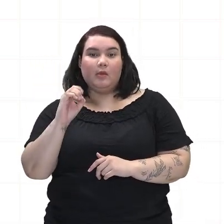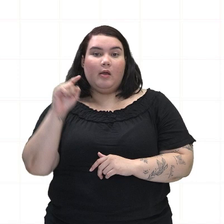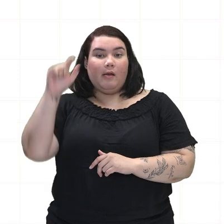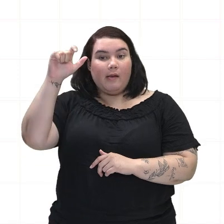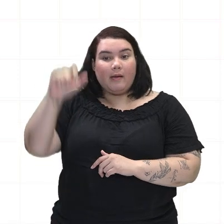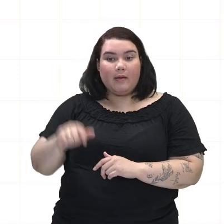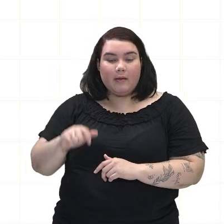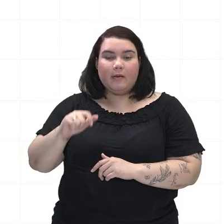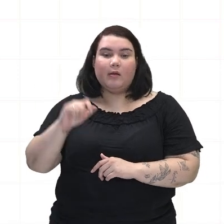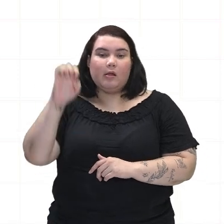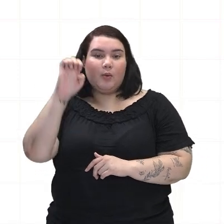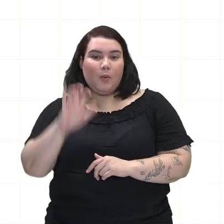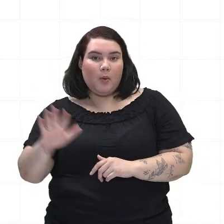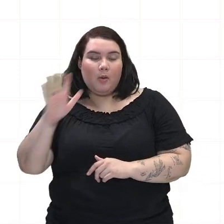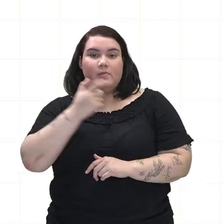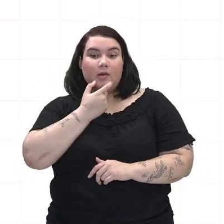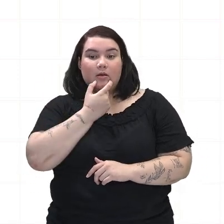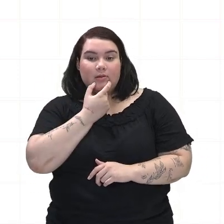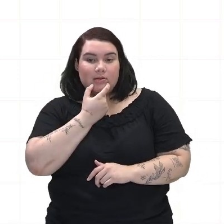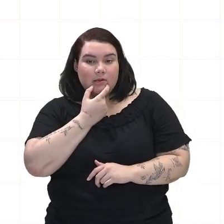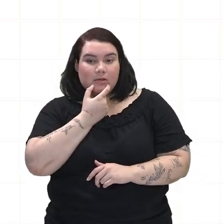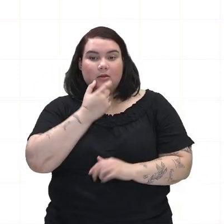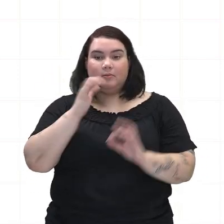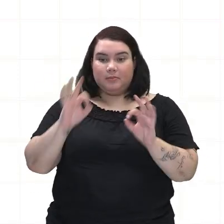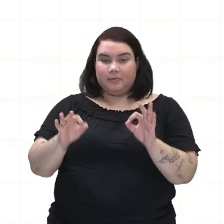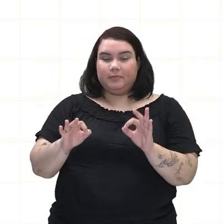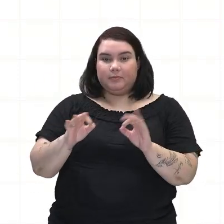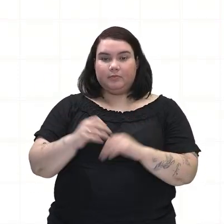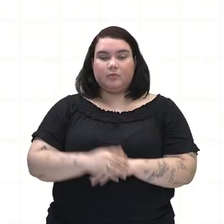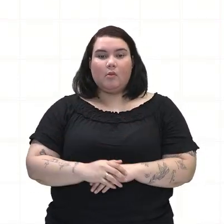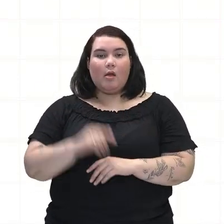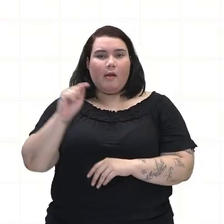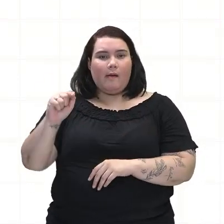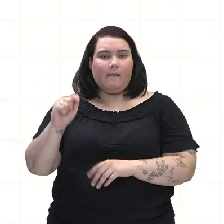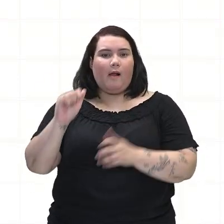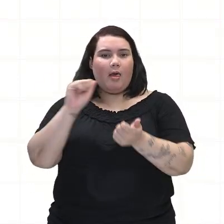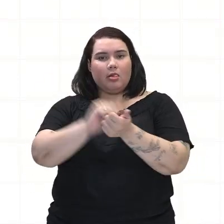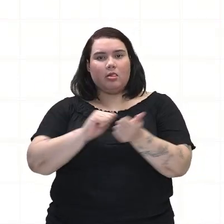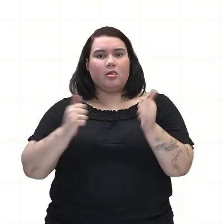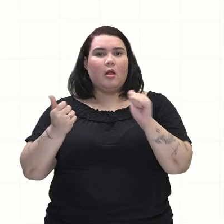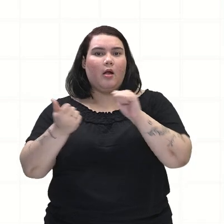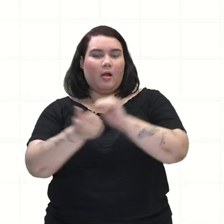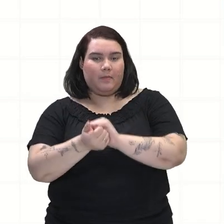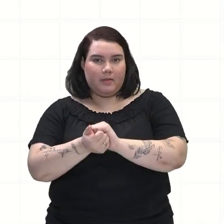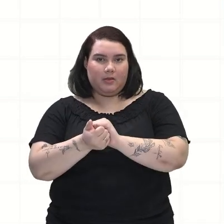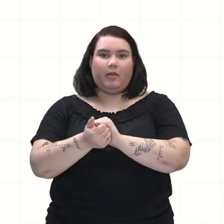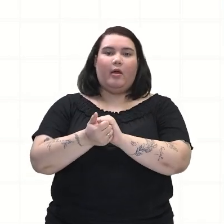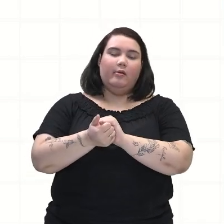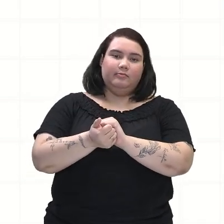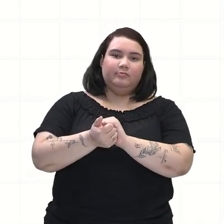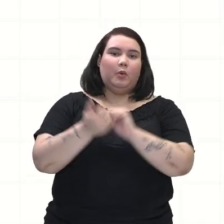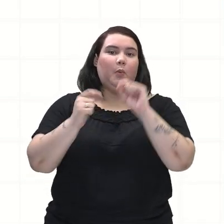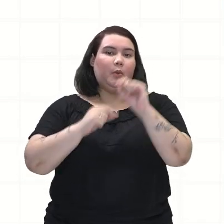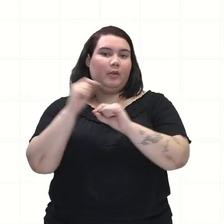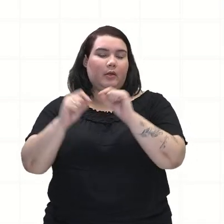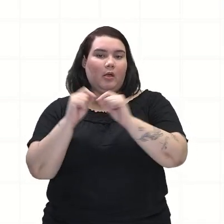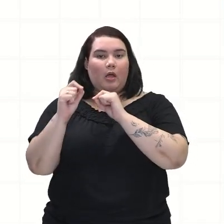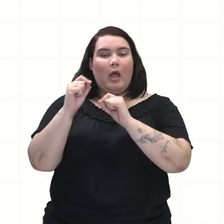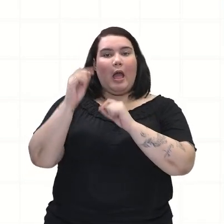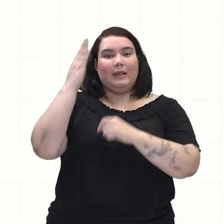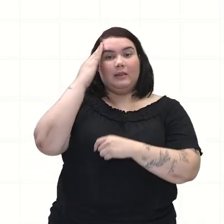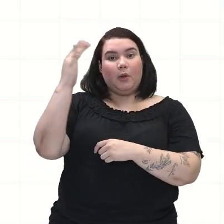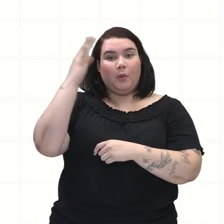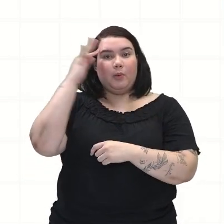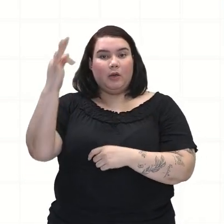Ele era da Inglaterra, que vai adaptar esse discurso, né, do